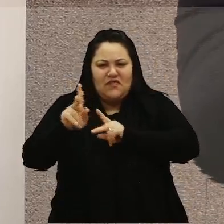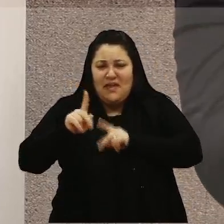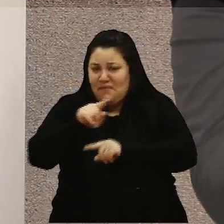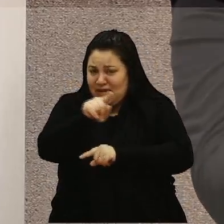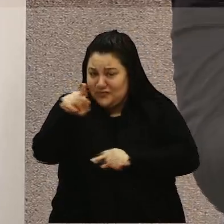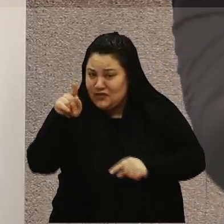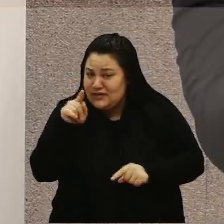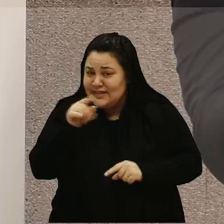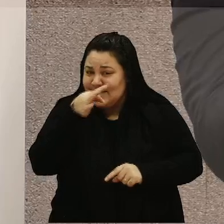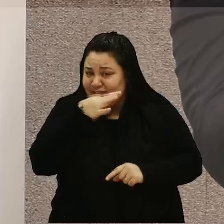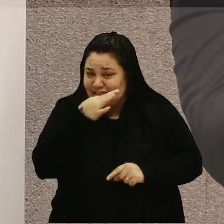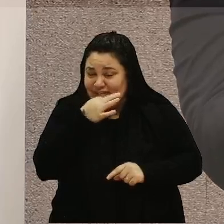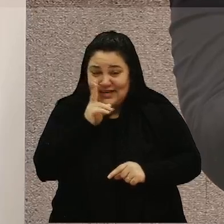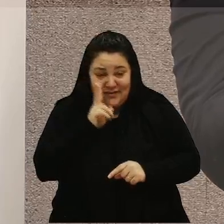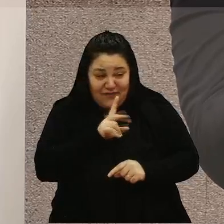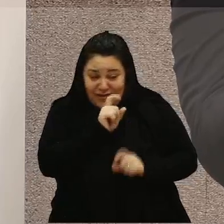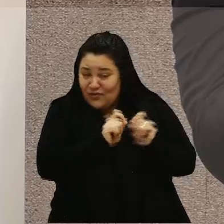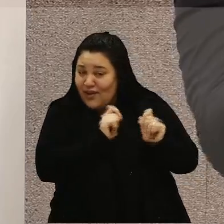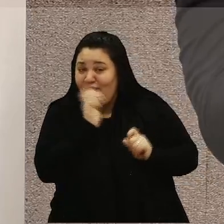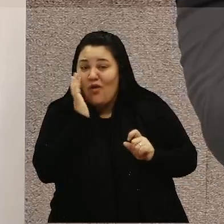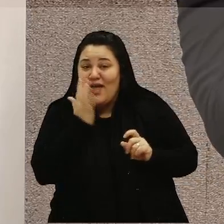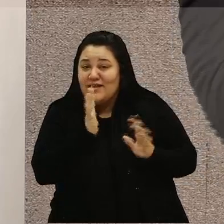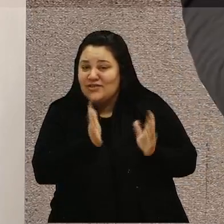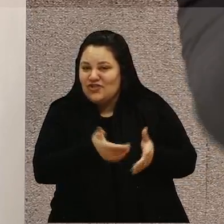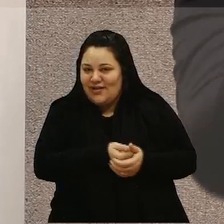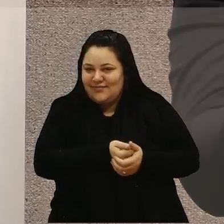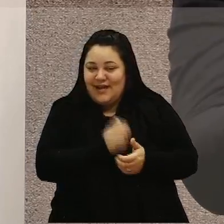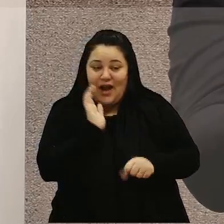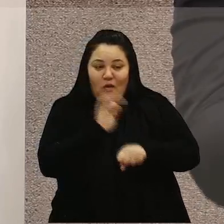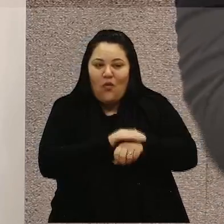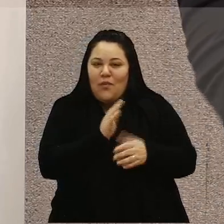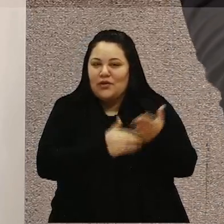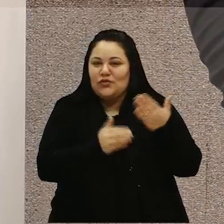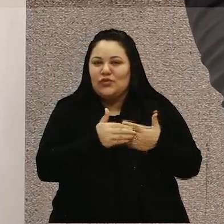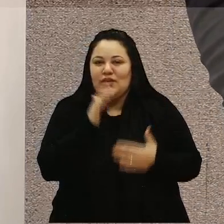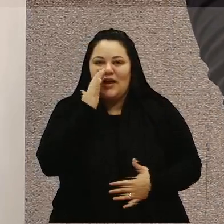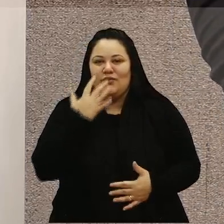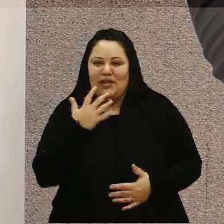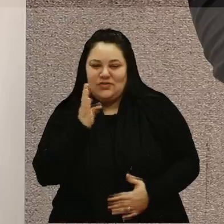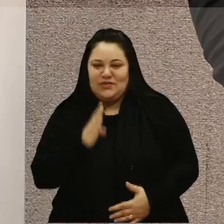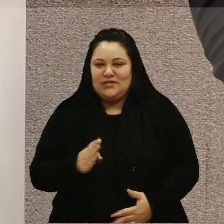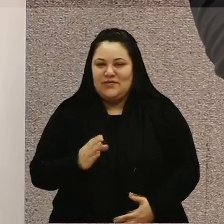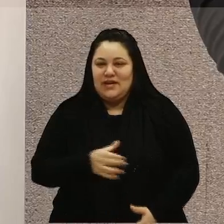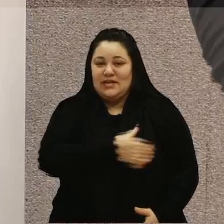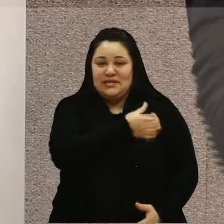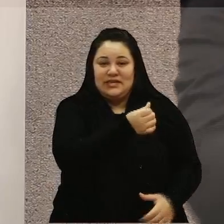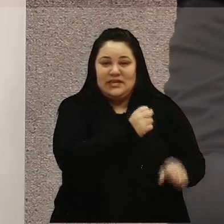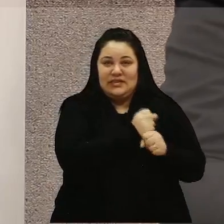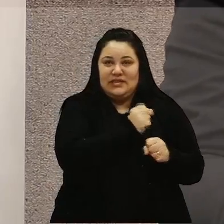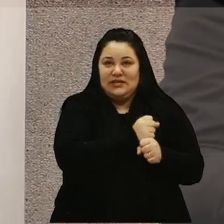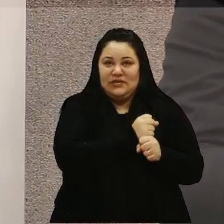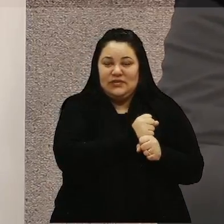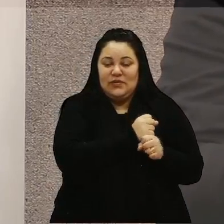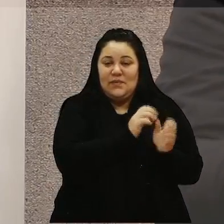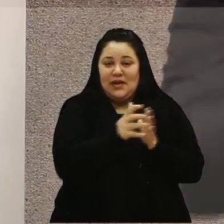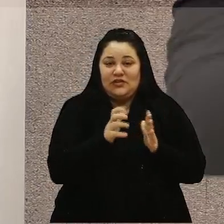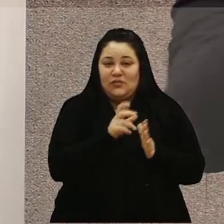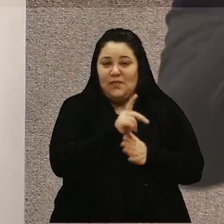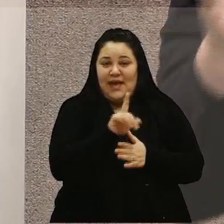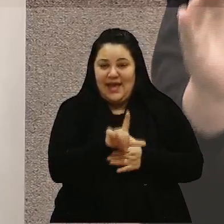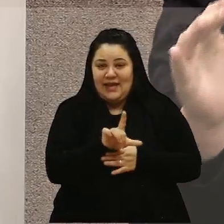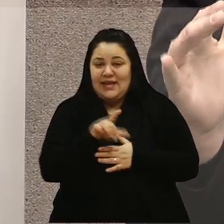caxiense, você, cidadão brasileiro, está vendo o que está acontecendo. A culpa de tudo que acontece no Brasil é dos 6 anos, 4 anos de PL e 2 anos de MDB na mão do Michel